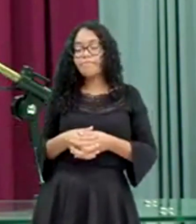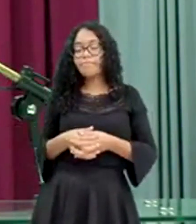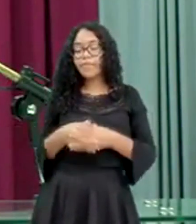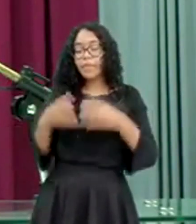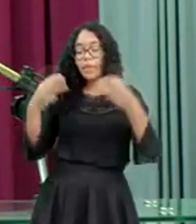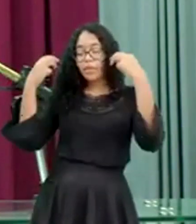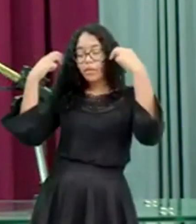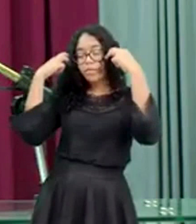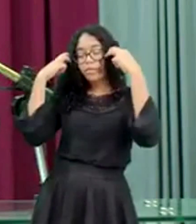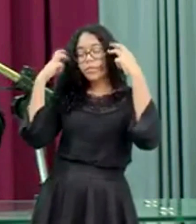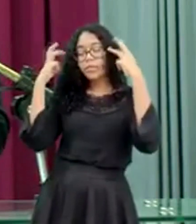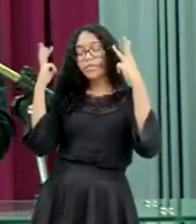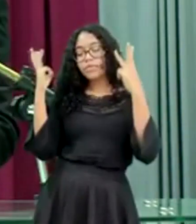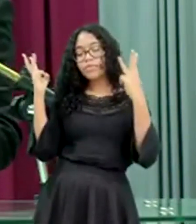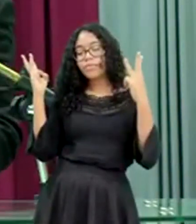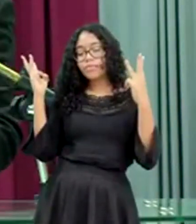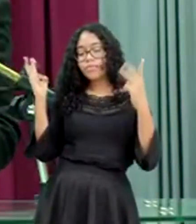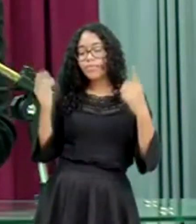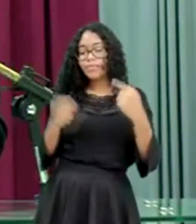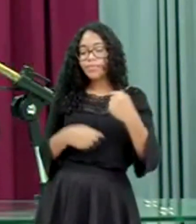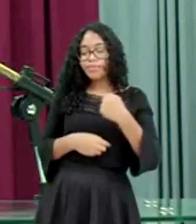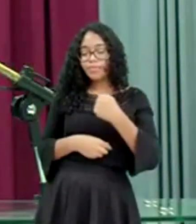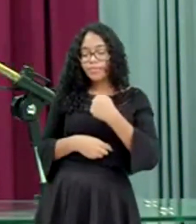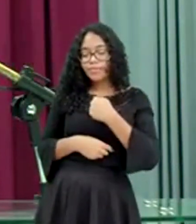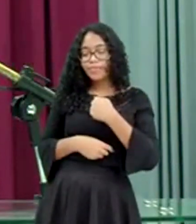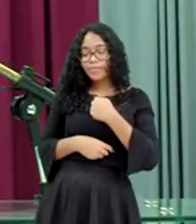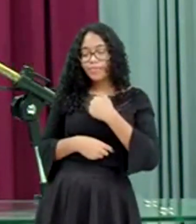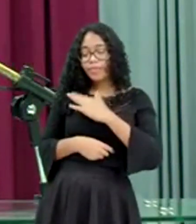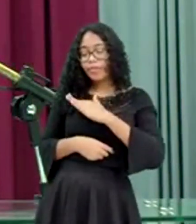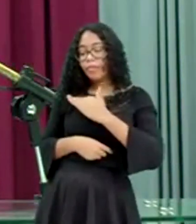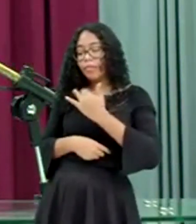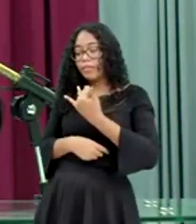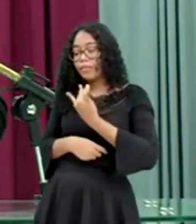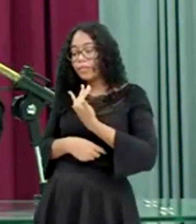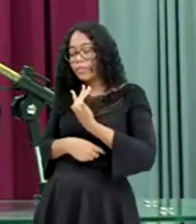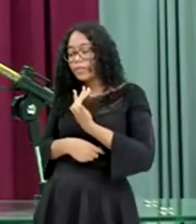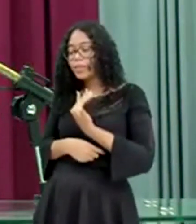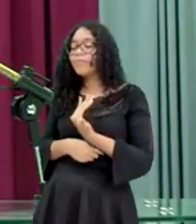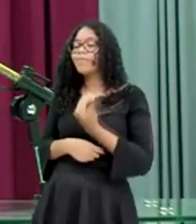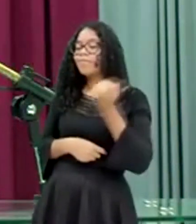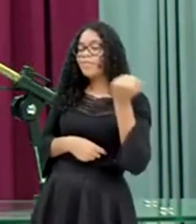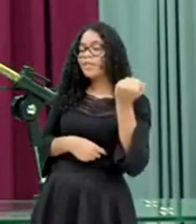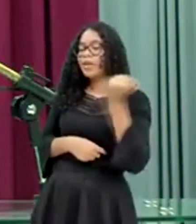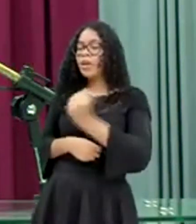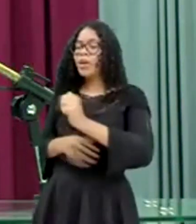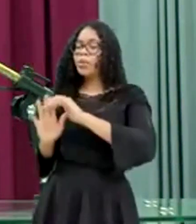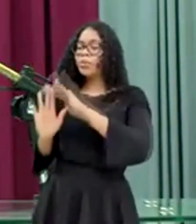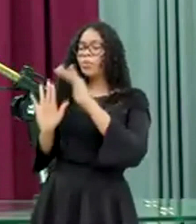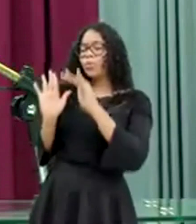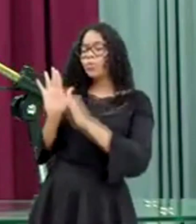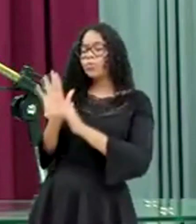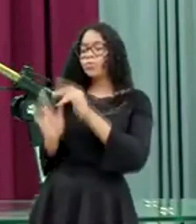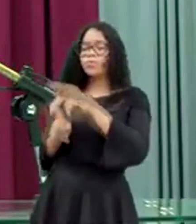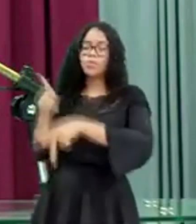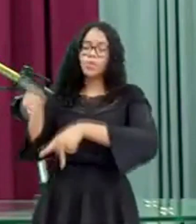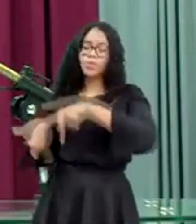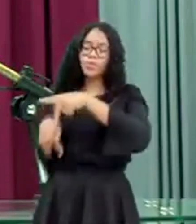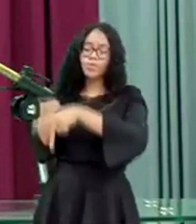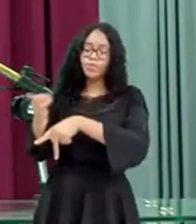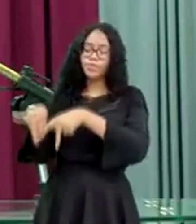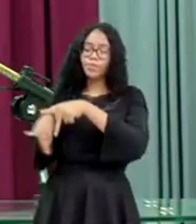Moisés, eu vou ferir este povo com pestilência, eu vou matar todos eles.